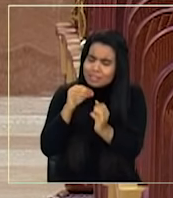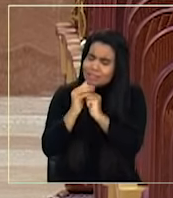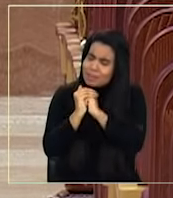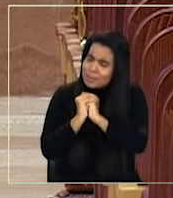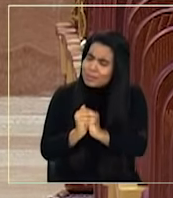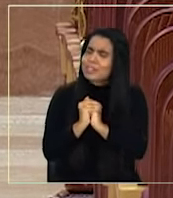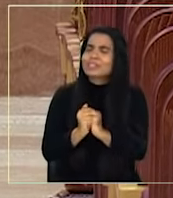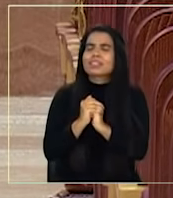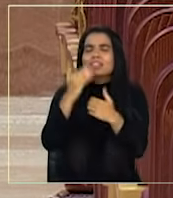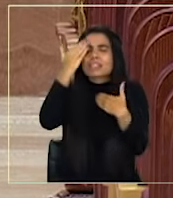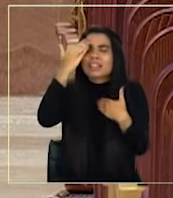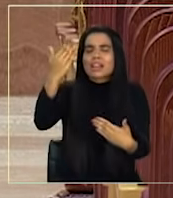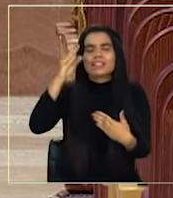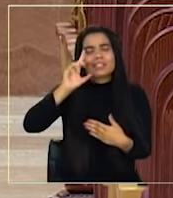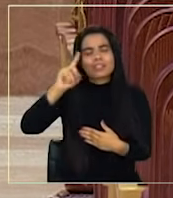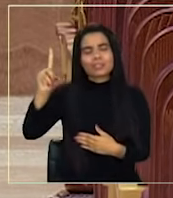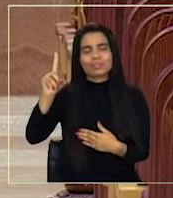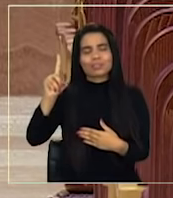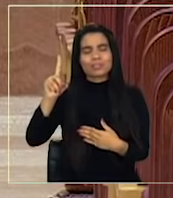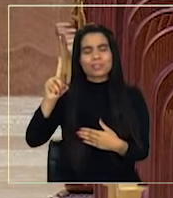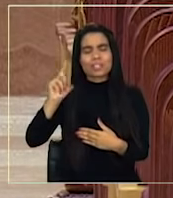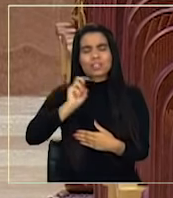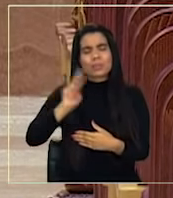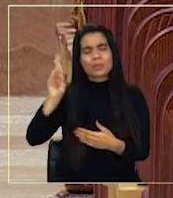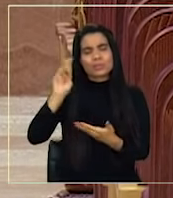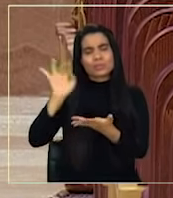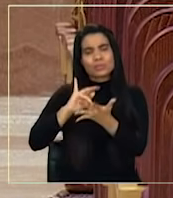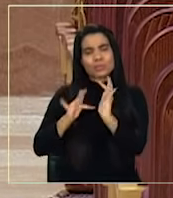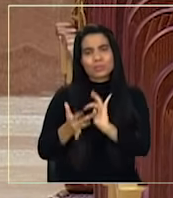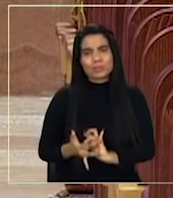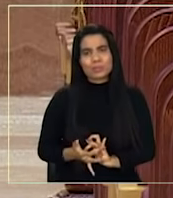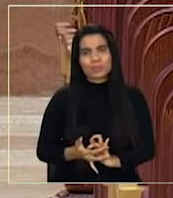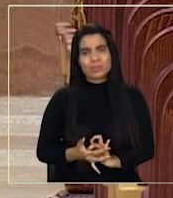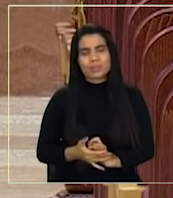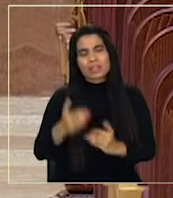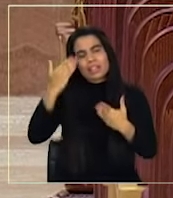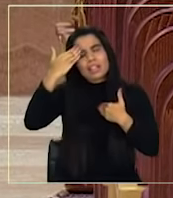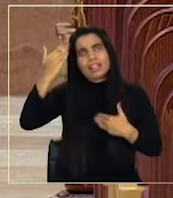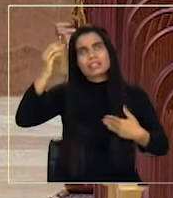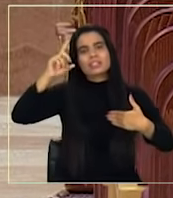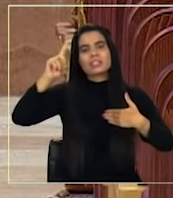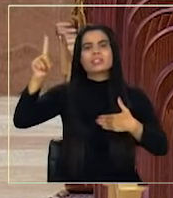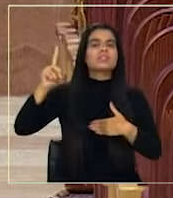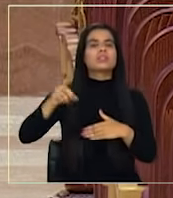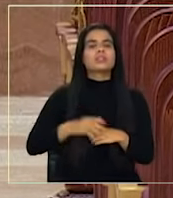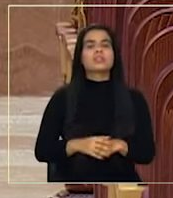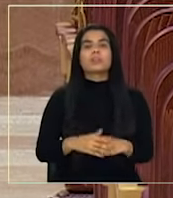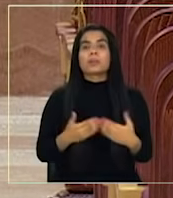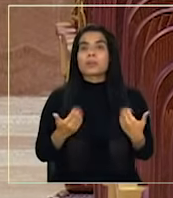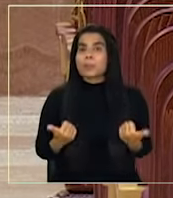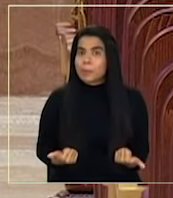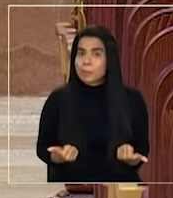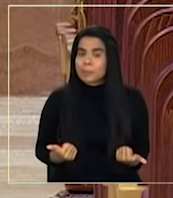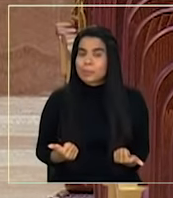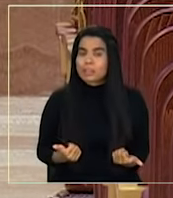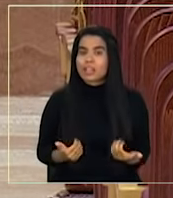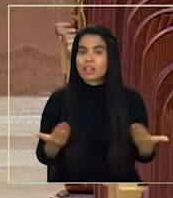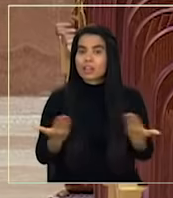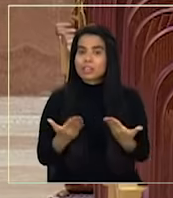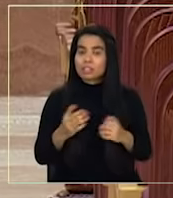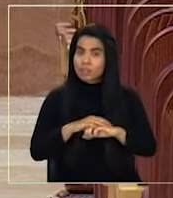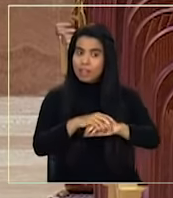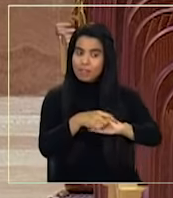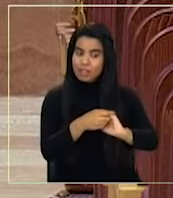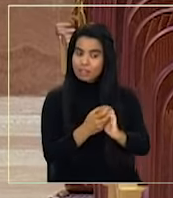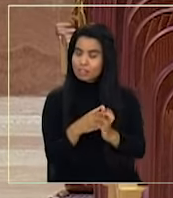amém e graças a Deus, em nome do Senhor Jesus. Graças a Deus. Muito bem, nós vamos aqui lavar as